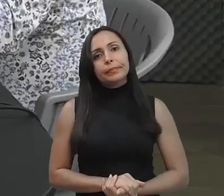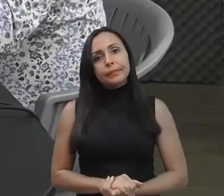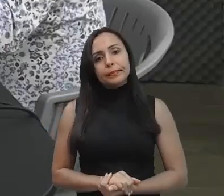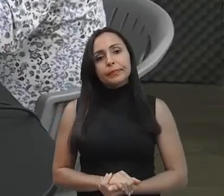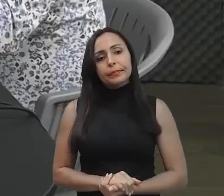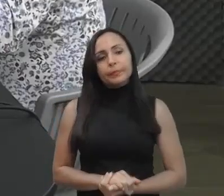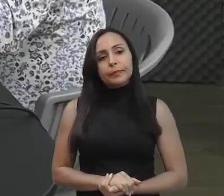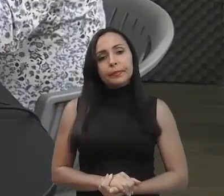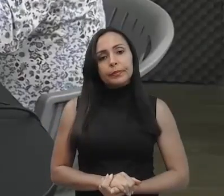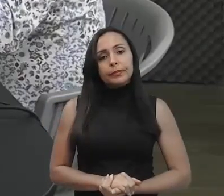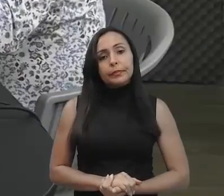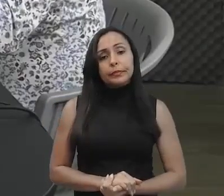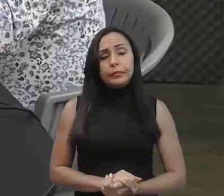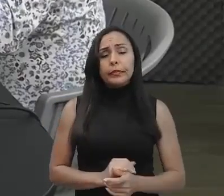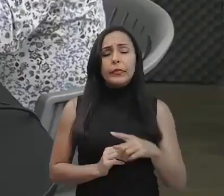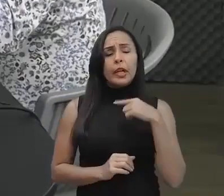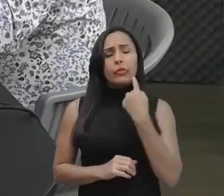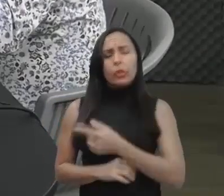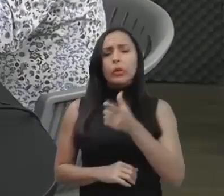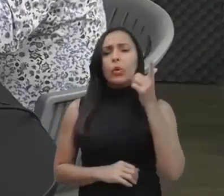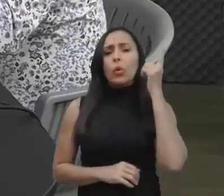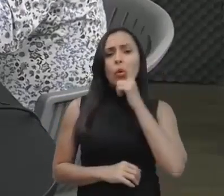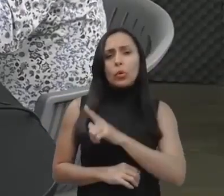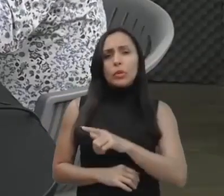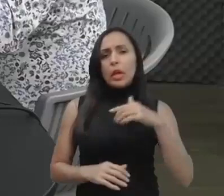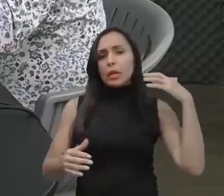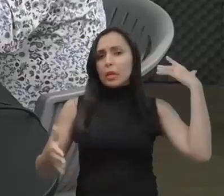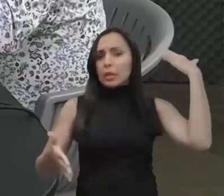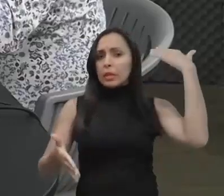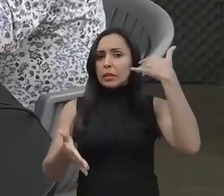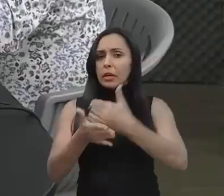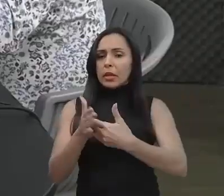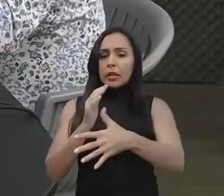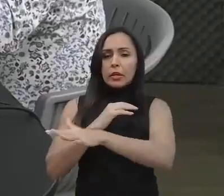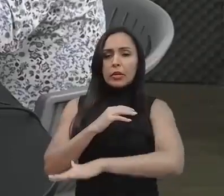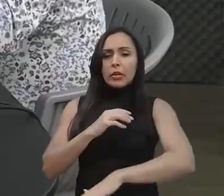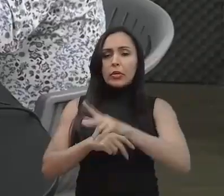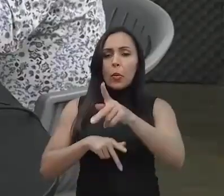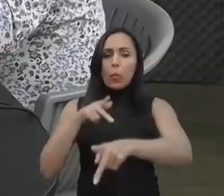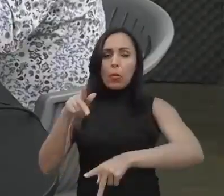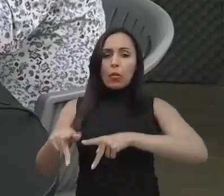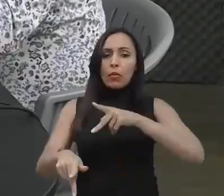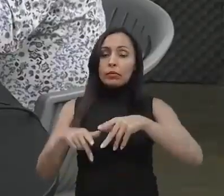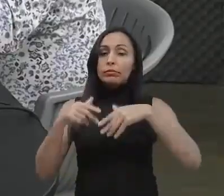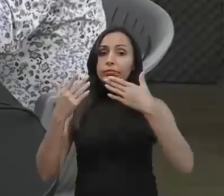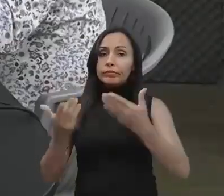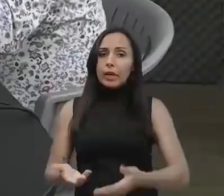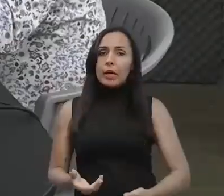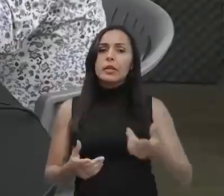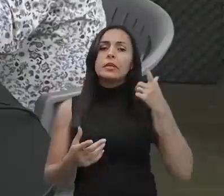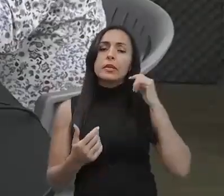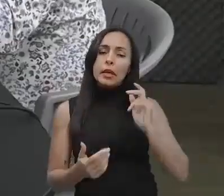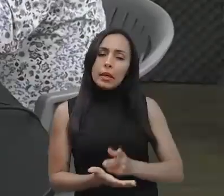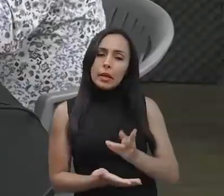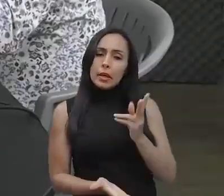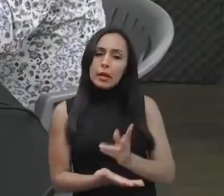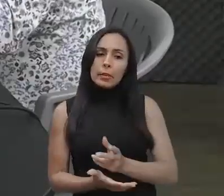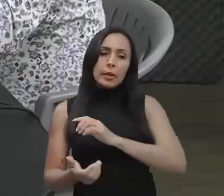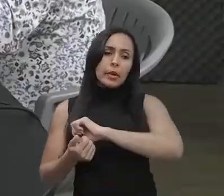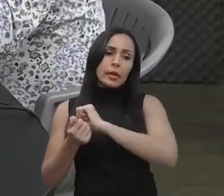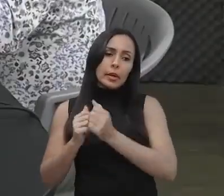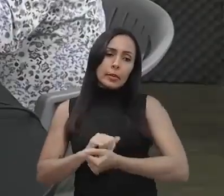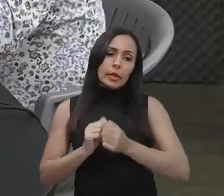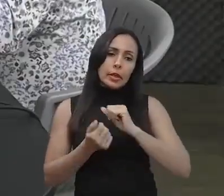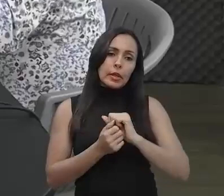e a gente consegue alcançar o público que a gente quer dessa forma entende mas é sempre adaptando as linguagens a cada publicação os